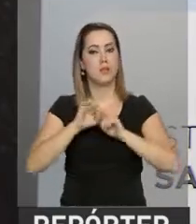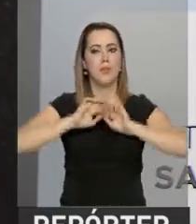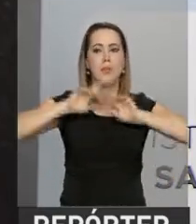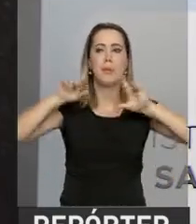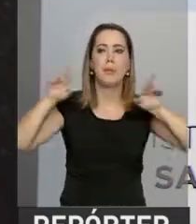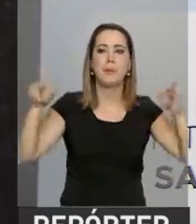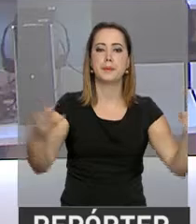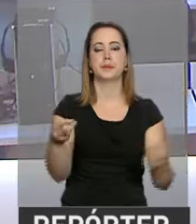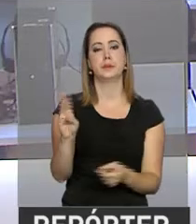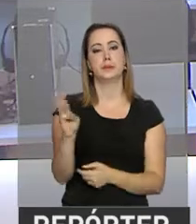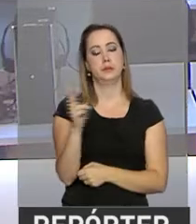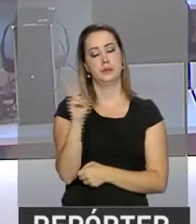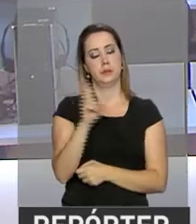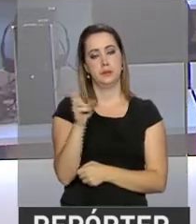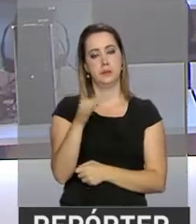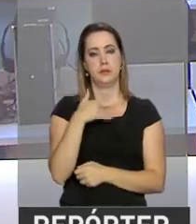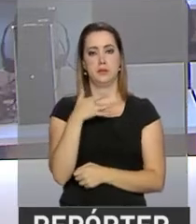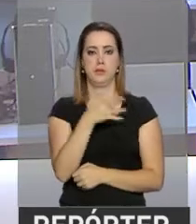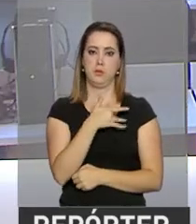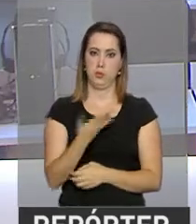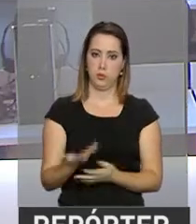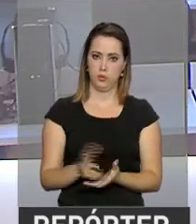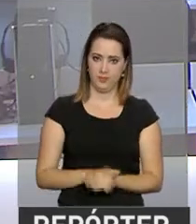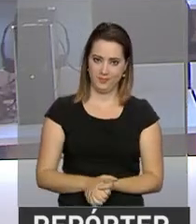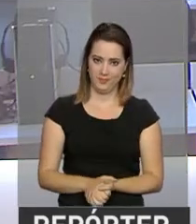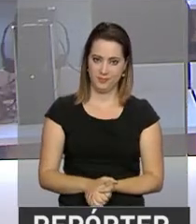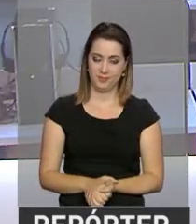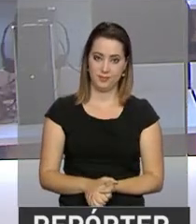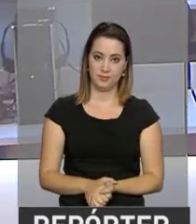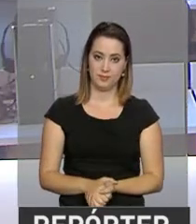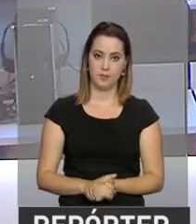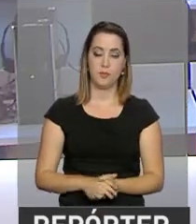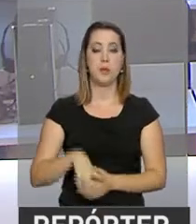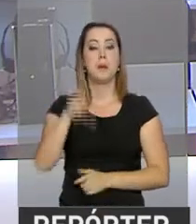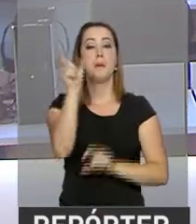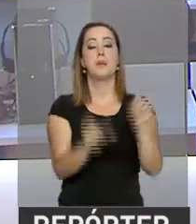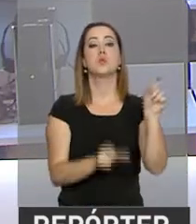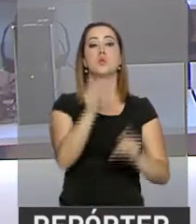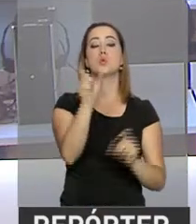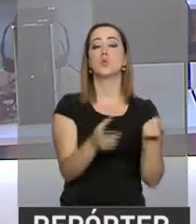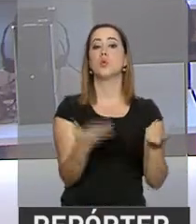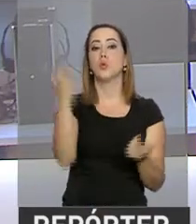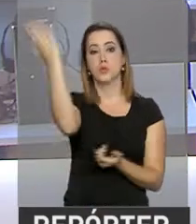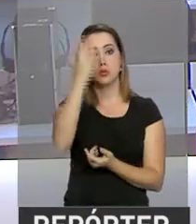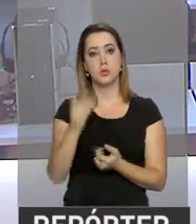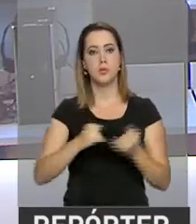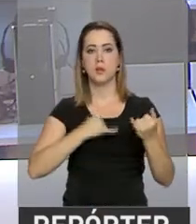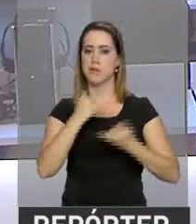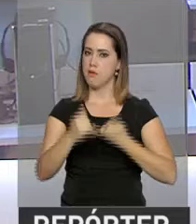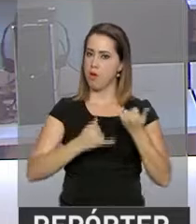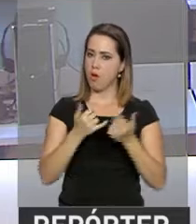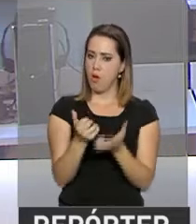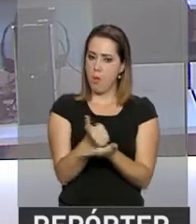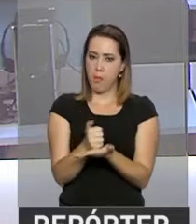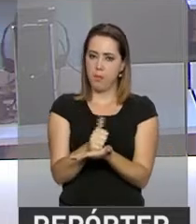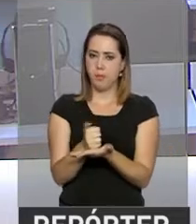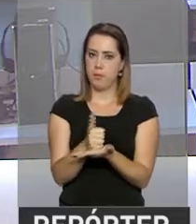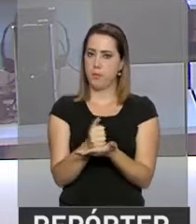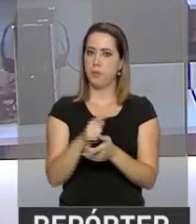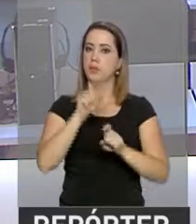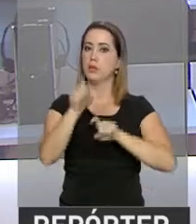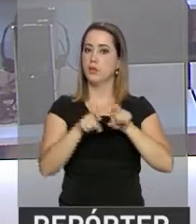de reais na saúde para muitos brasileiros os jogos eletrônicos deixaram de ser brincadeira se tornar o investimento